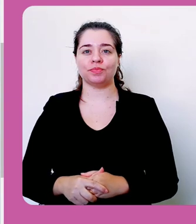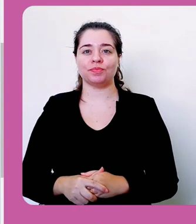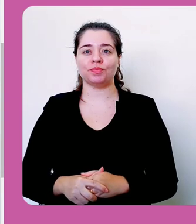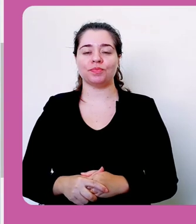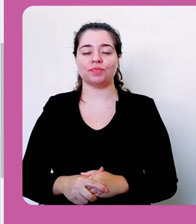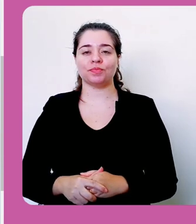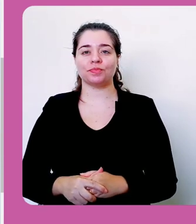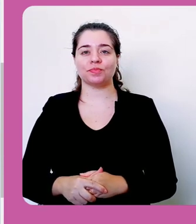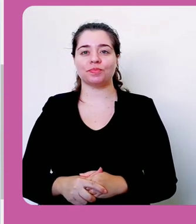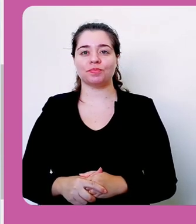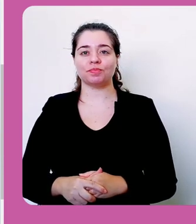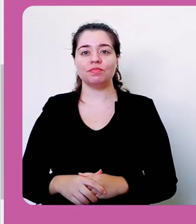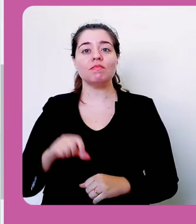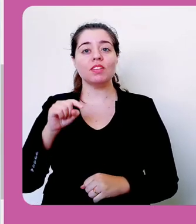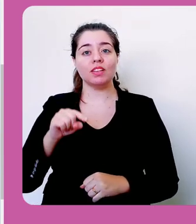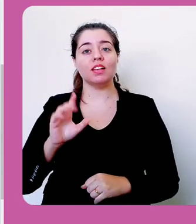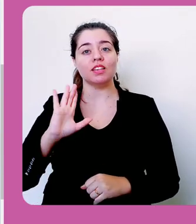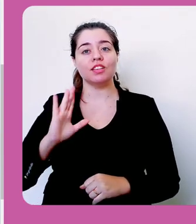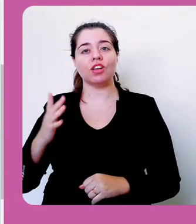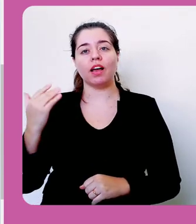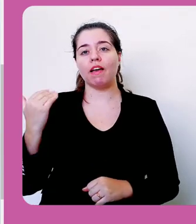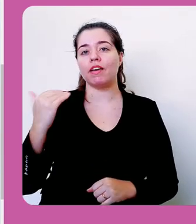marcar todos com envio.